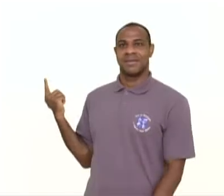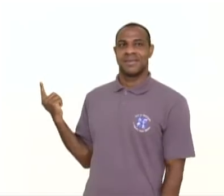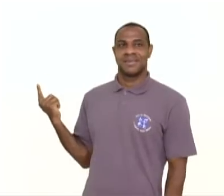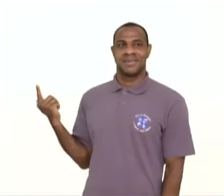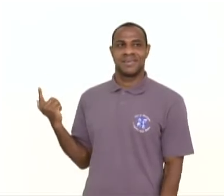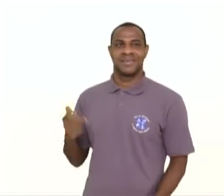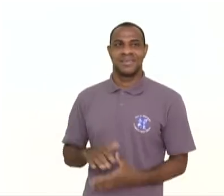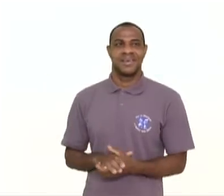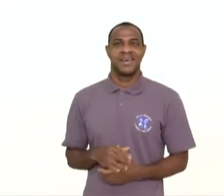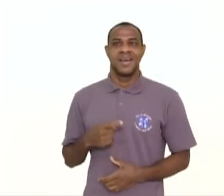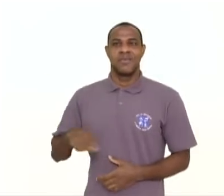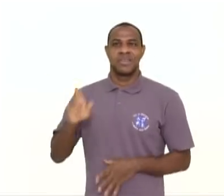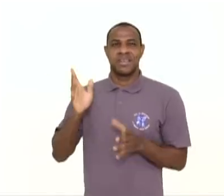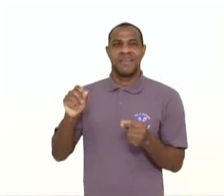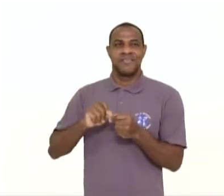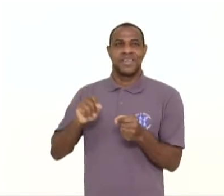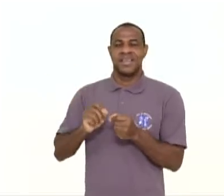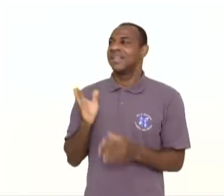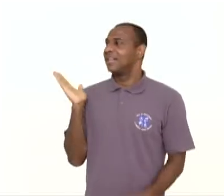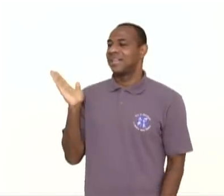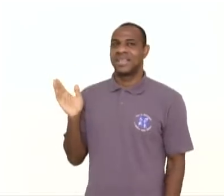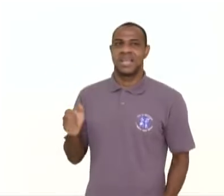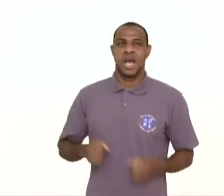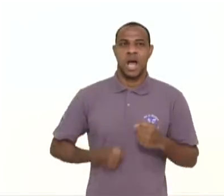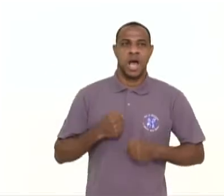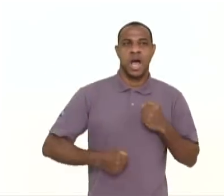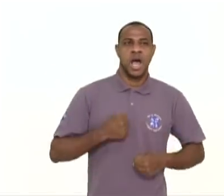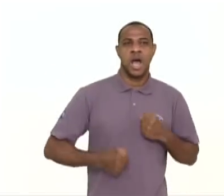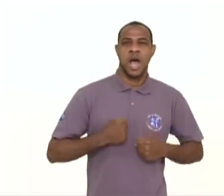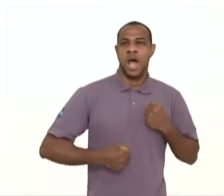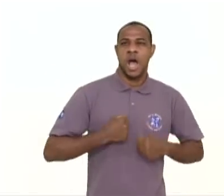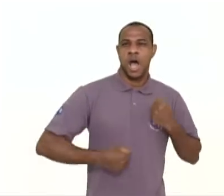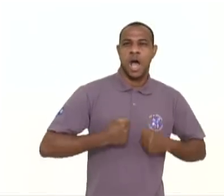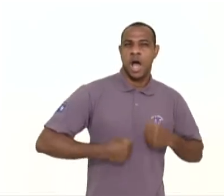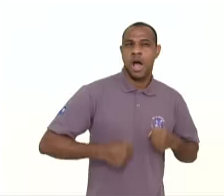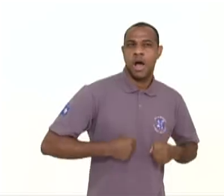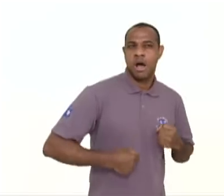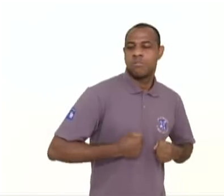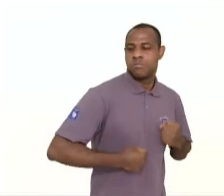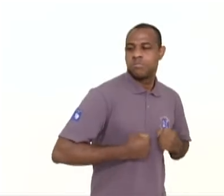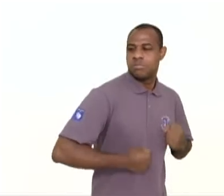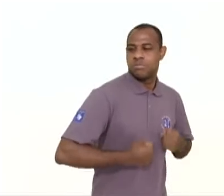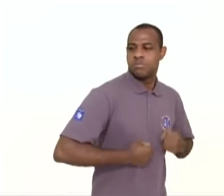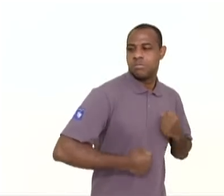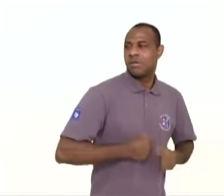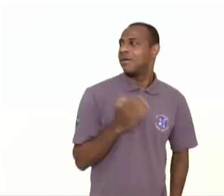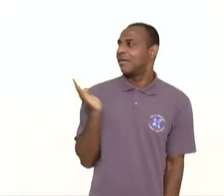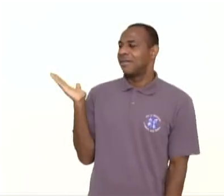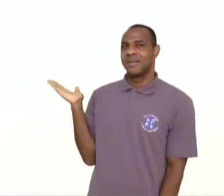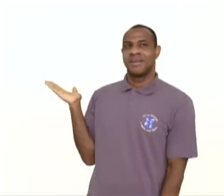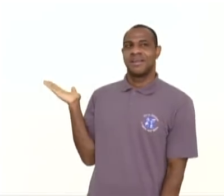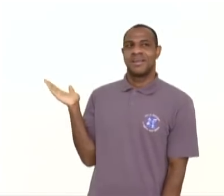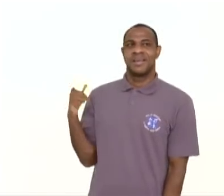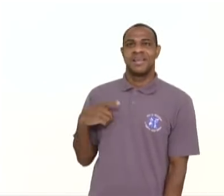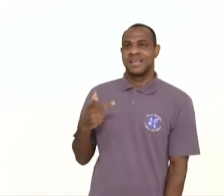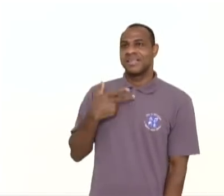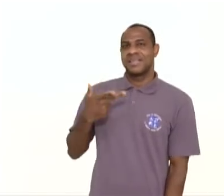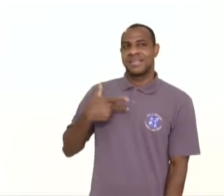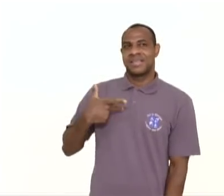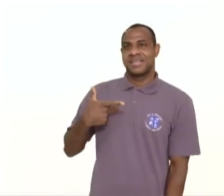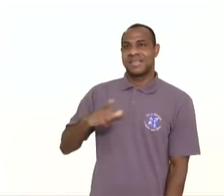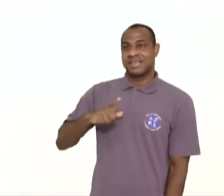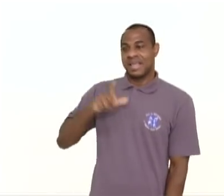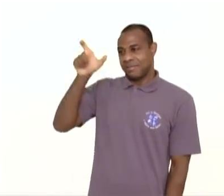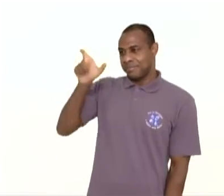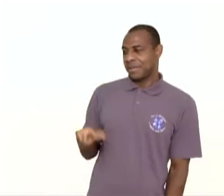esse estilo de corrida desta maneira como está retratado aqui na animação, né? Então, como a maioria de vocês sabe, aqui temos um personagem de